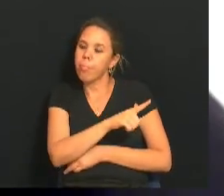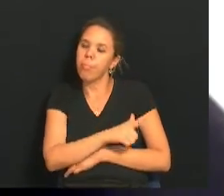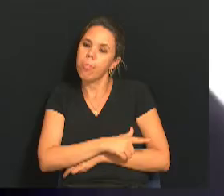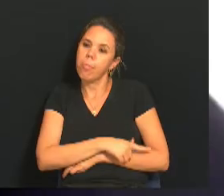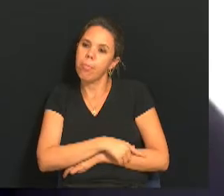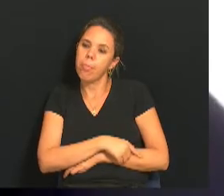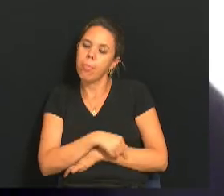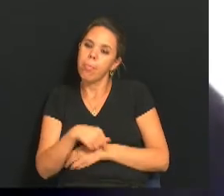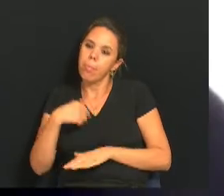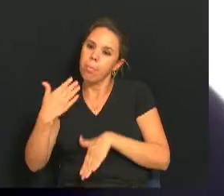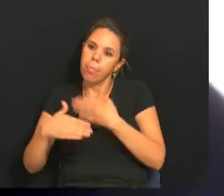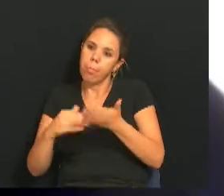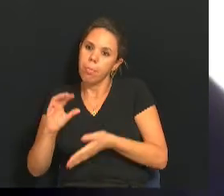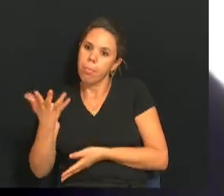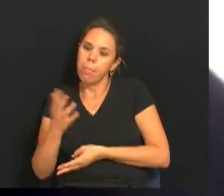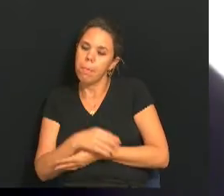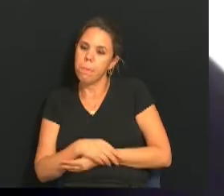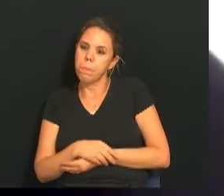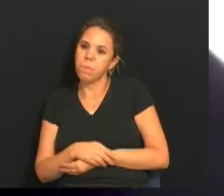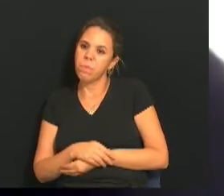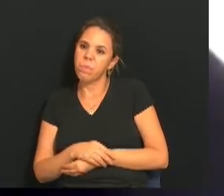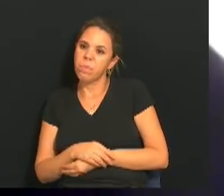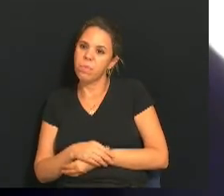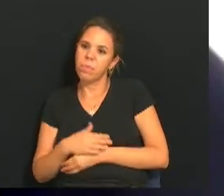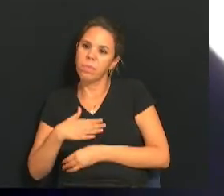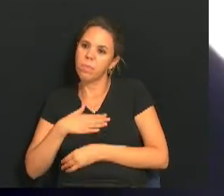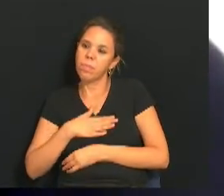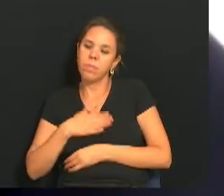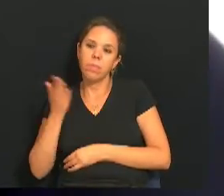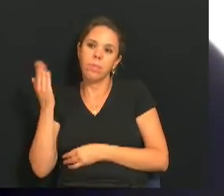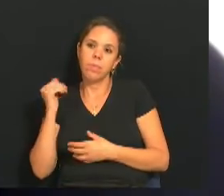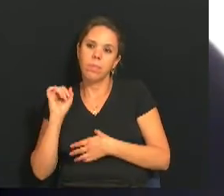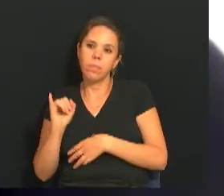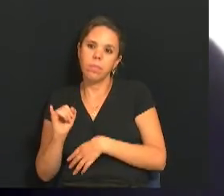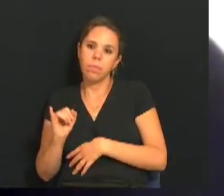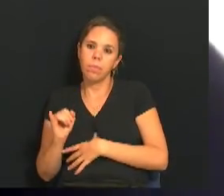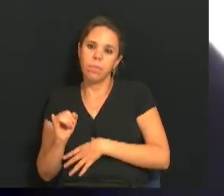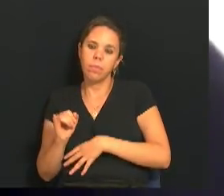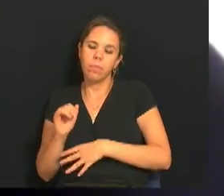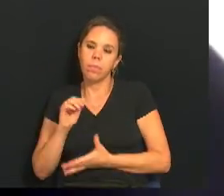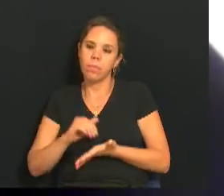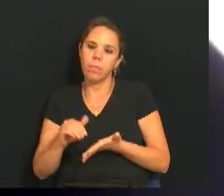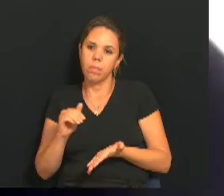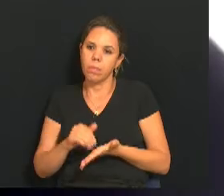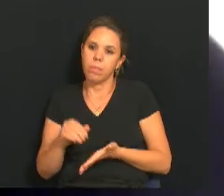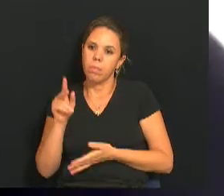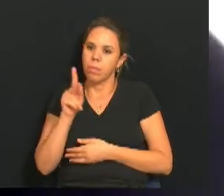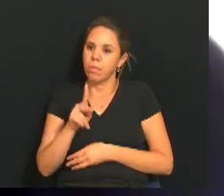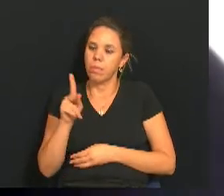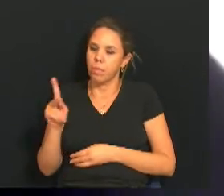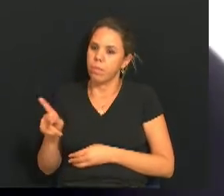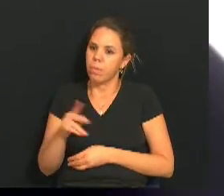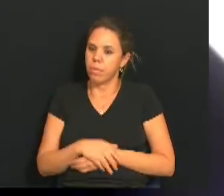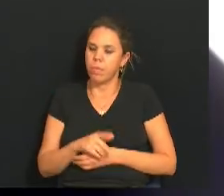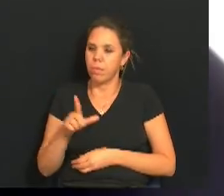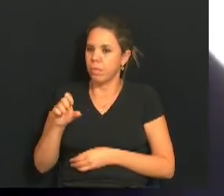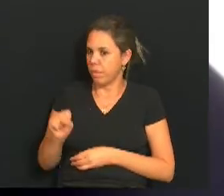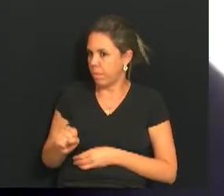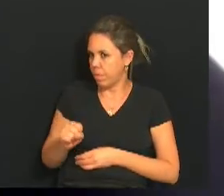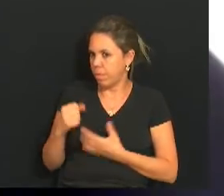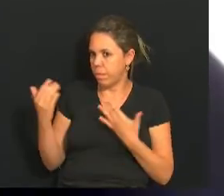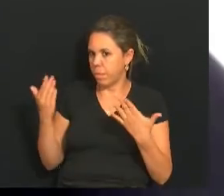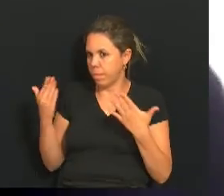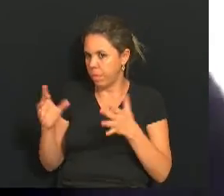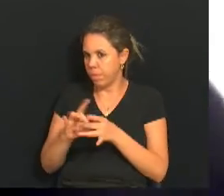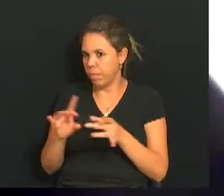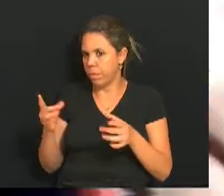vão acontecendo. Então, gostaria de saber mesmo da secretaria, através do professor Luiz Marighetti, qual que é a disposição